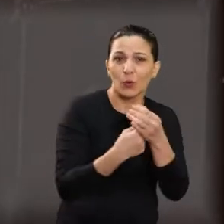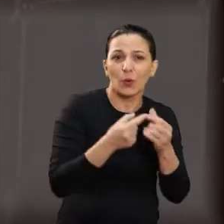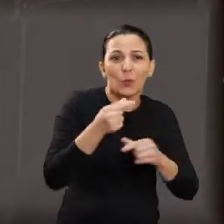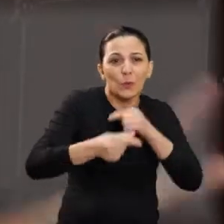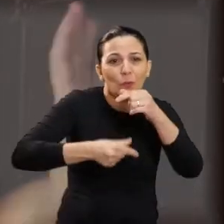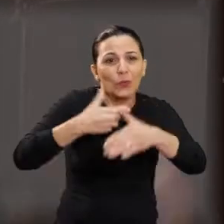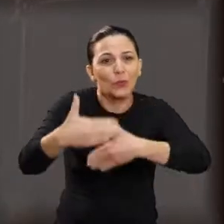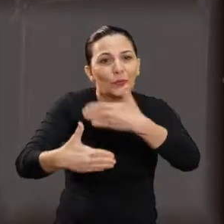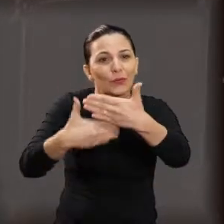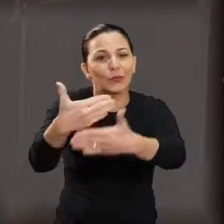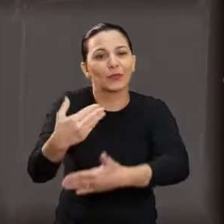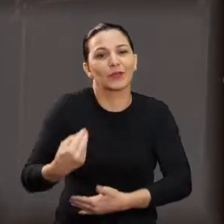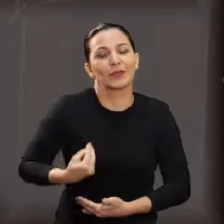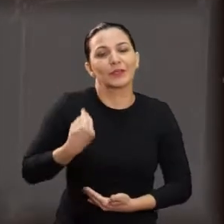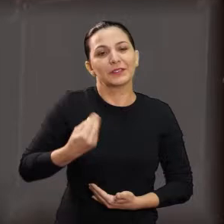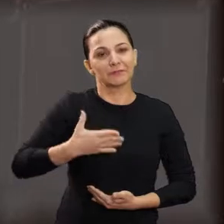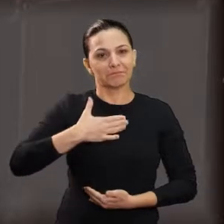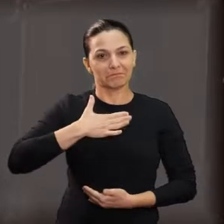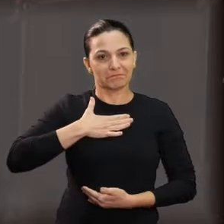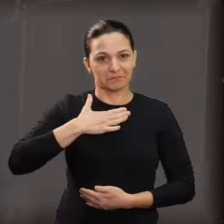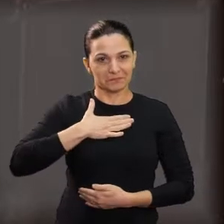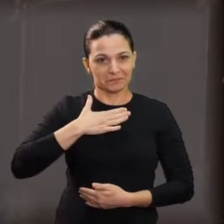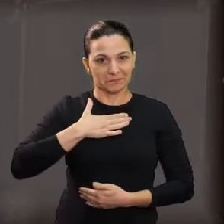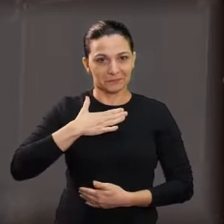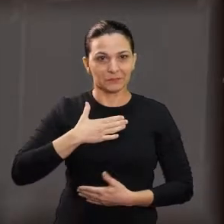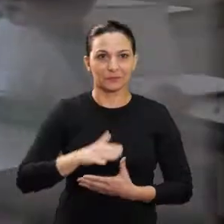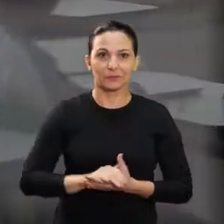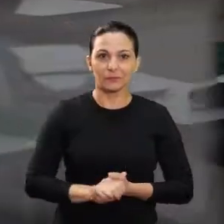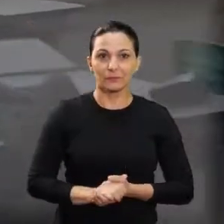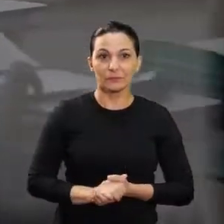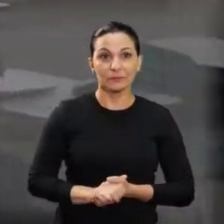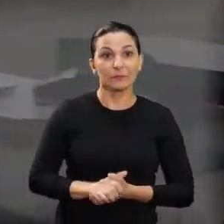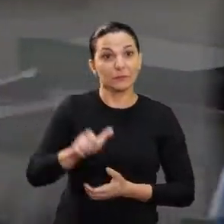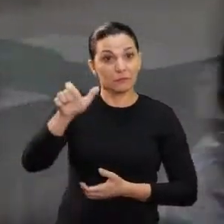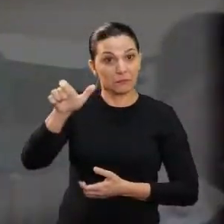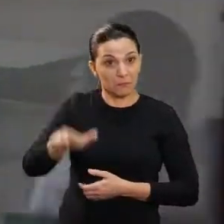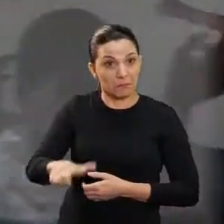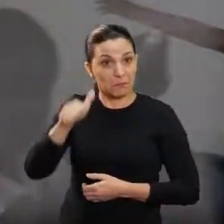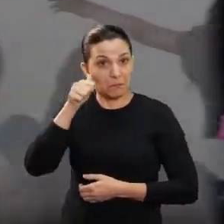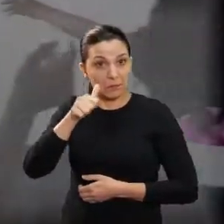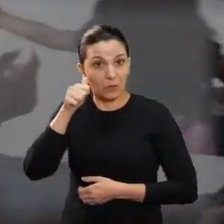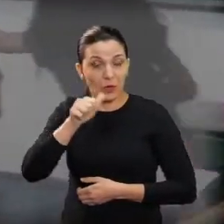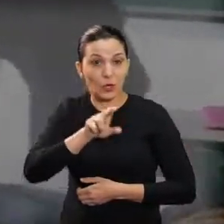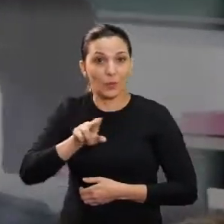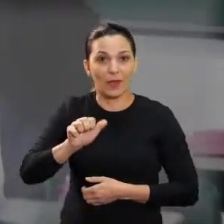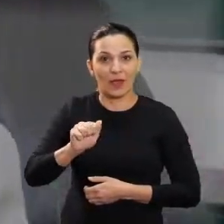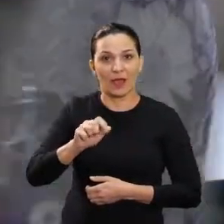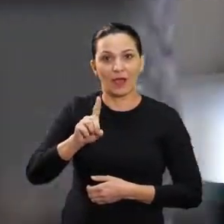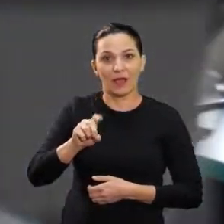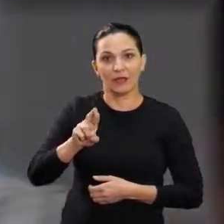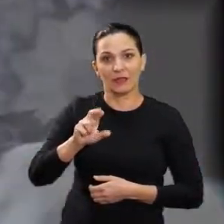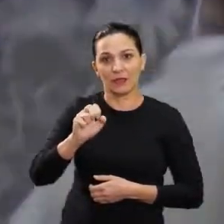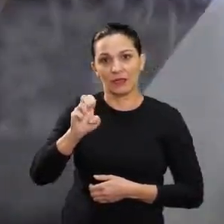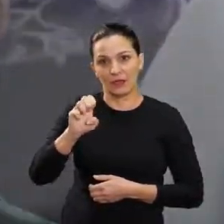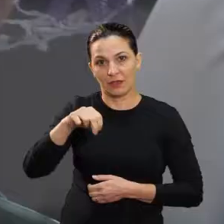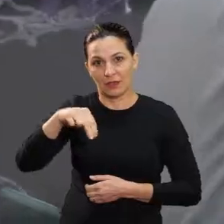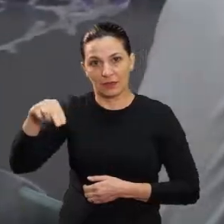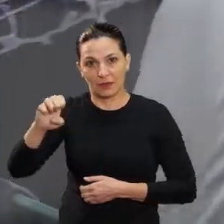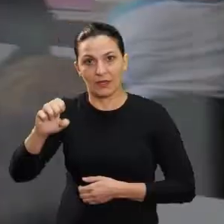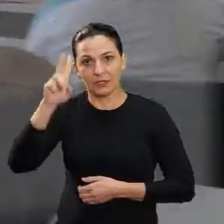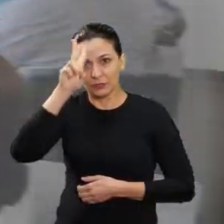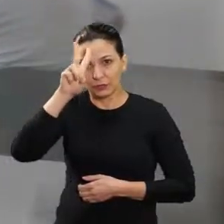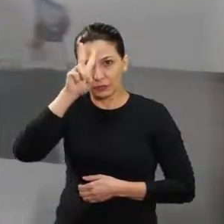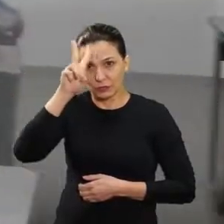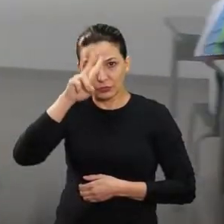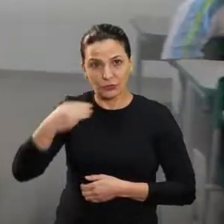mala, todo o resto eu fui construindo aqui. Histórias como a da Adriene retratam o dia a dia de quem busca